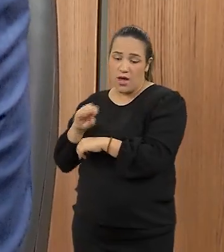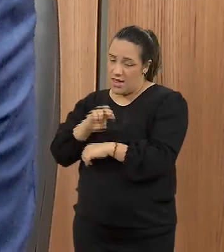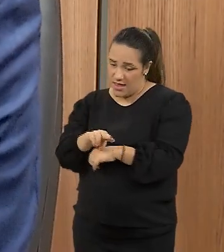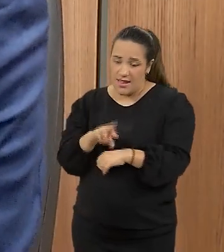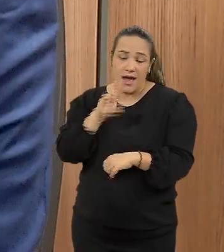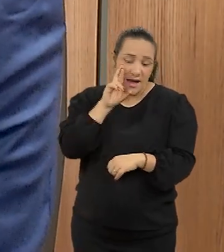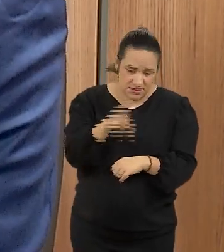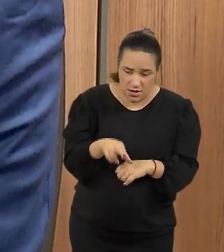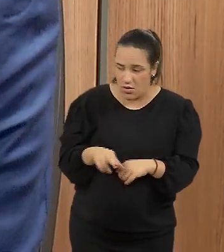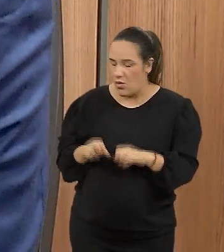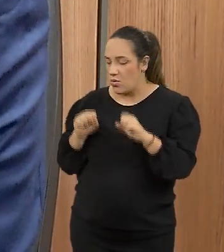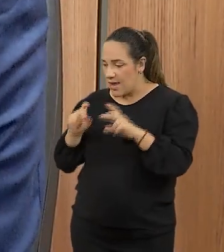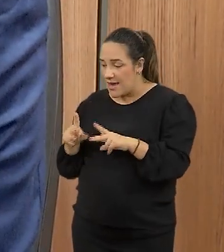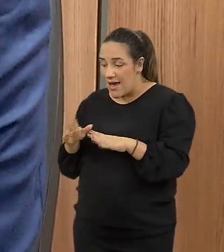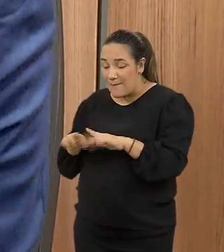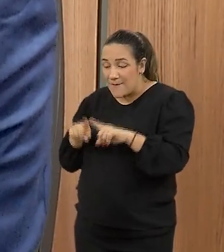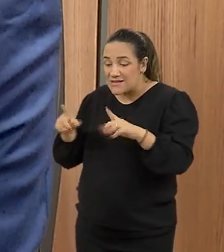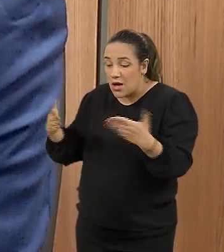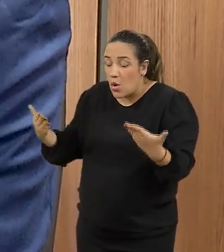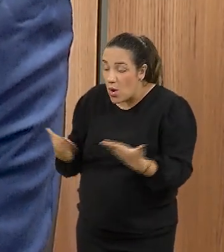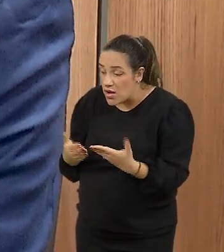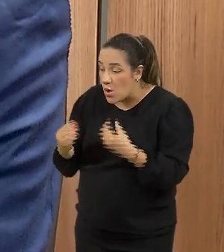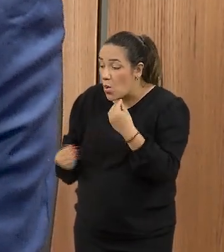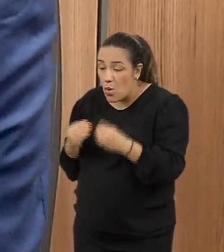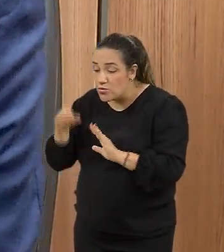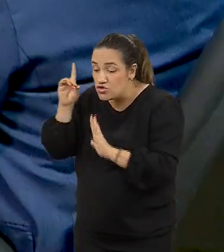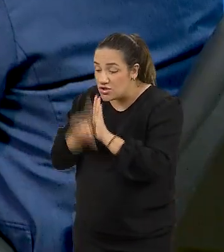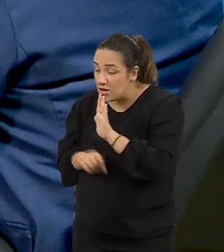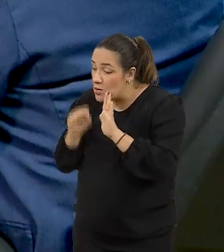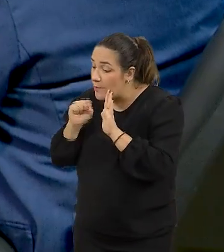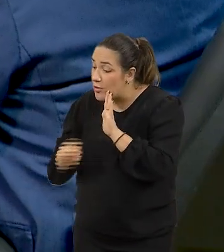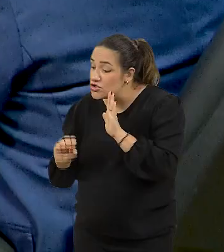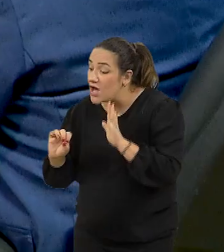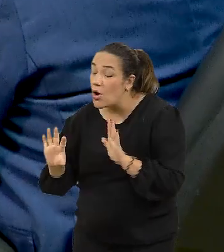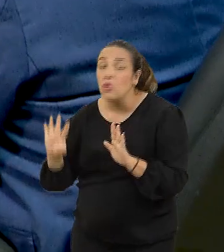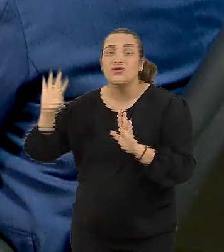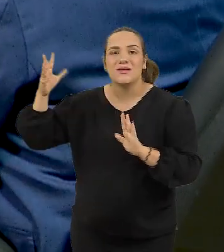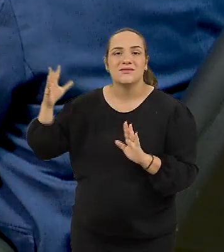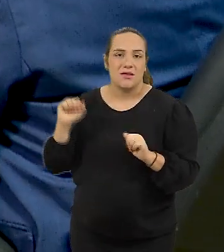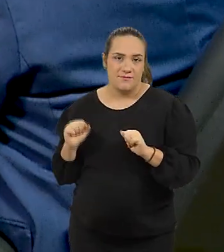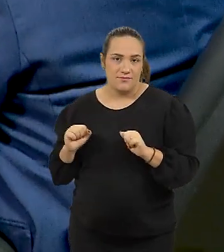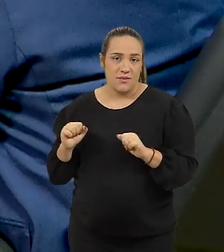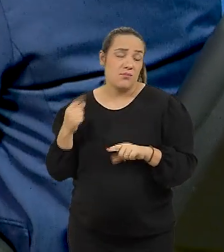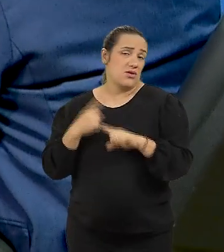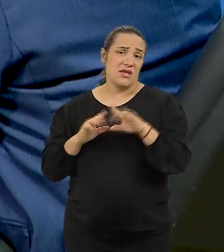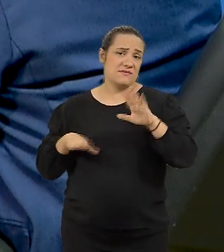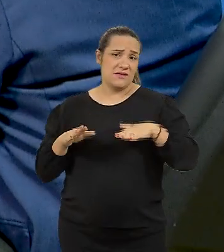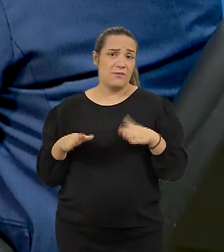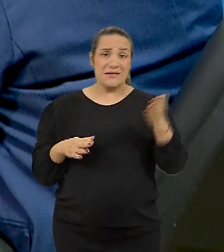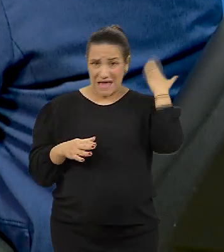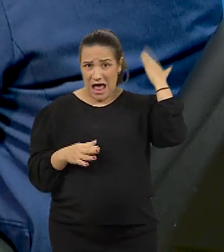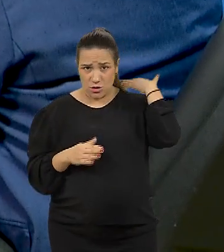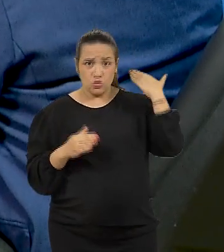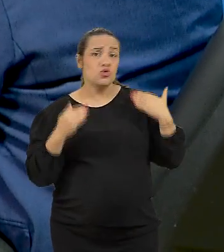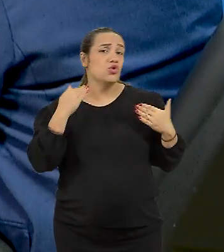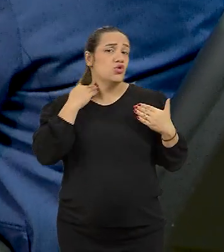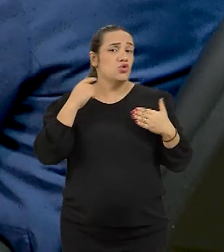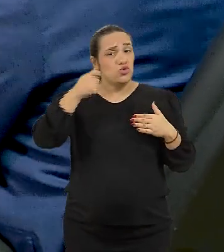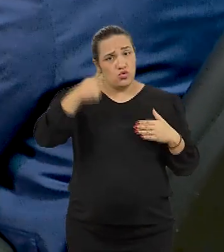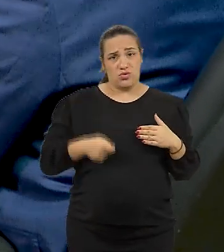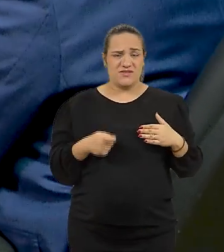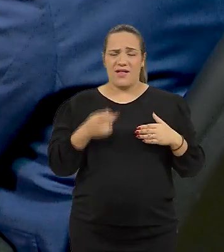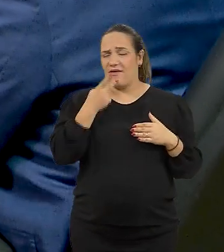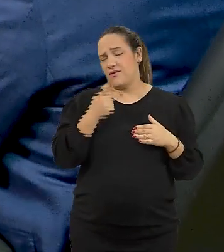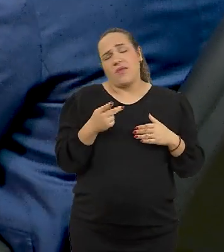essas duas fases, então posso dizer isso com muita tranquilidade, em que antes o juiz se satisfazia dando uma sentença. Ou